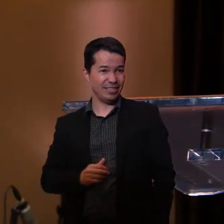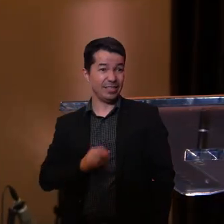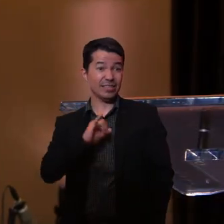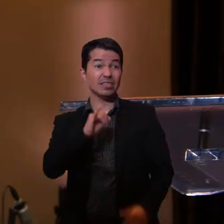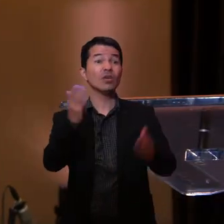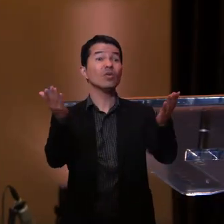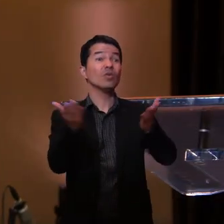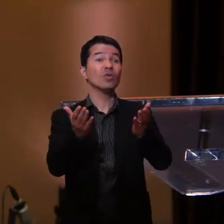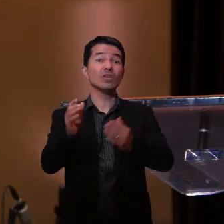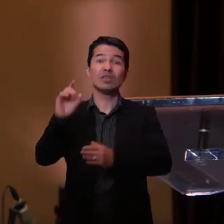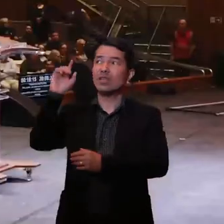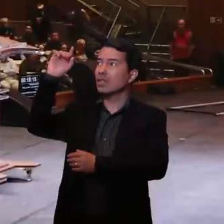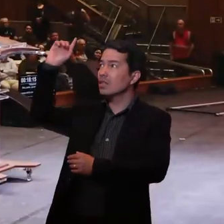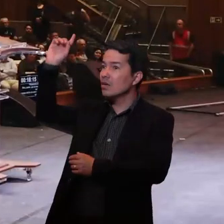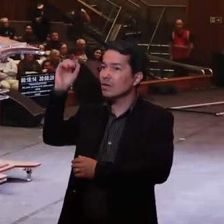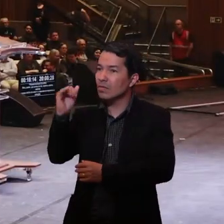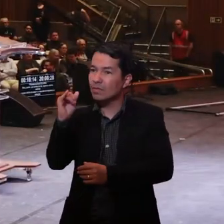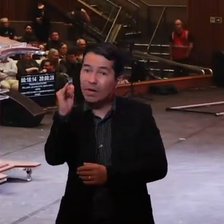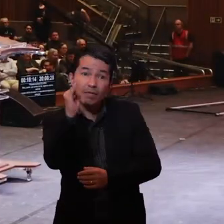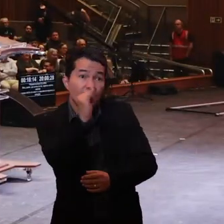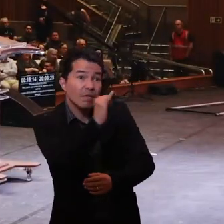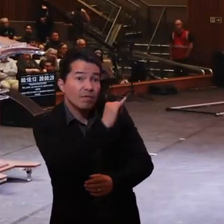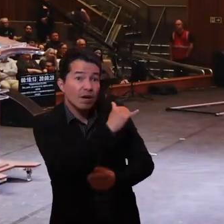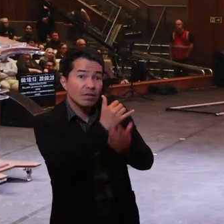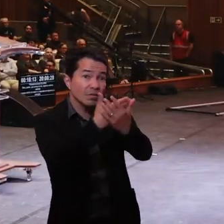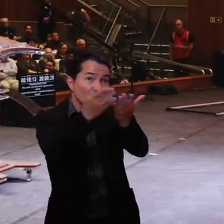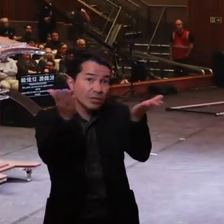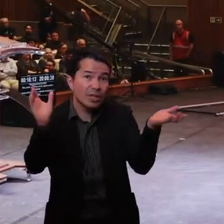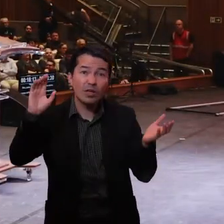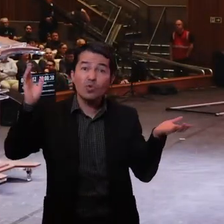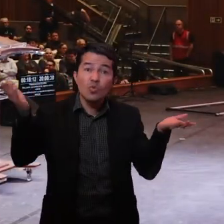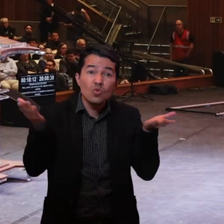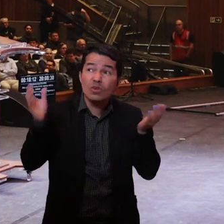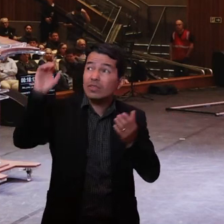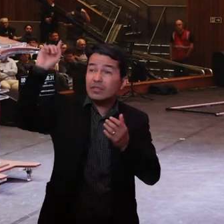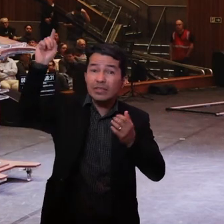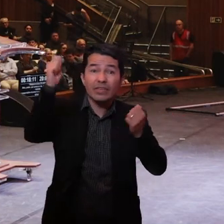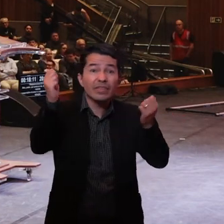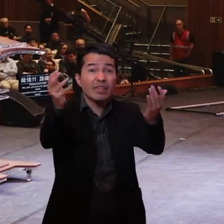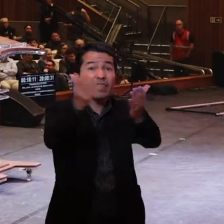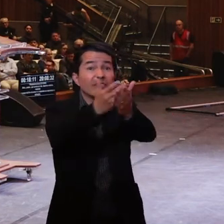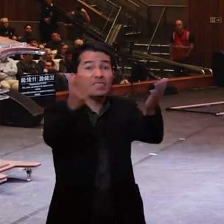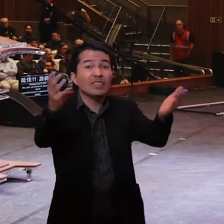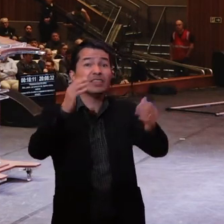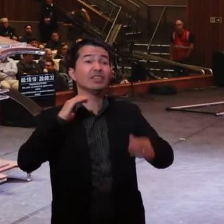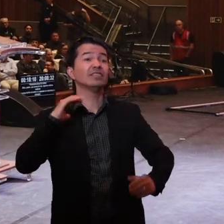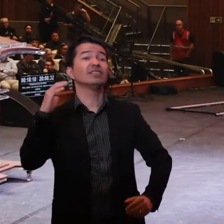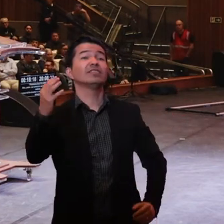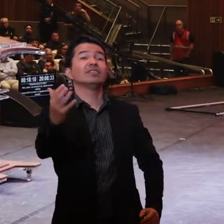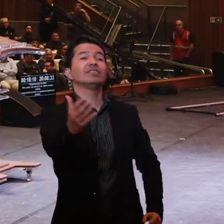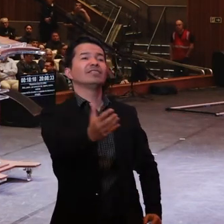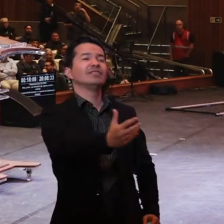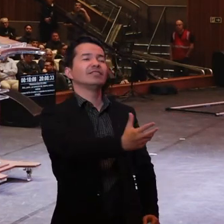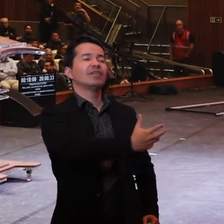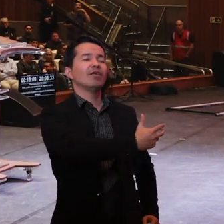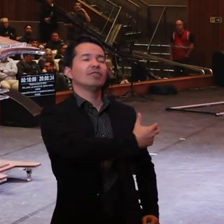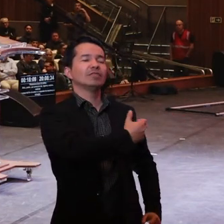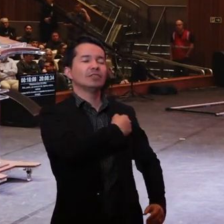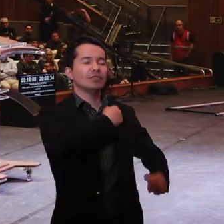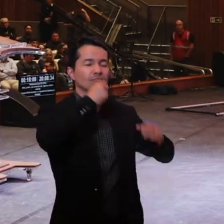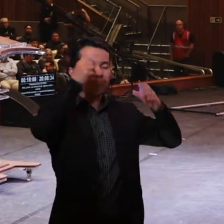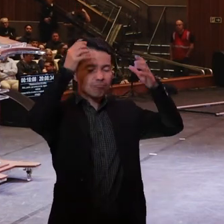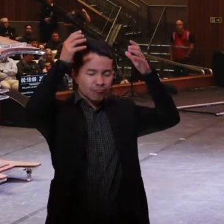evangelho desta forma, hoje Deus vai colocar o capacete da salvação na sua cabeça, em nome de